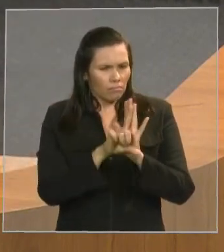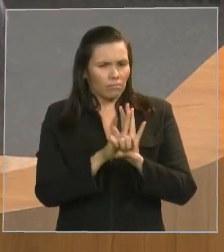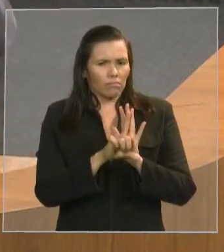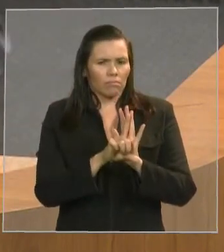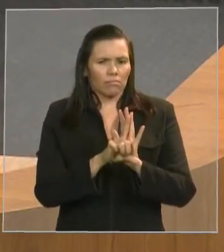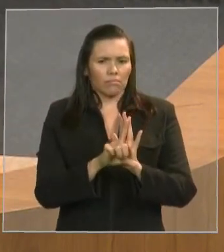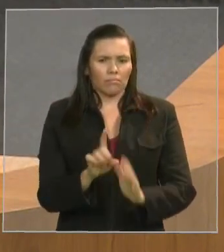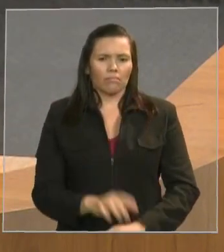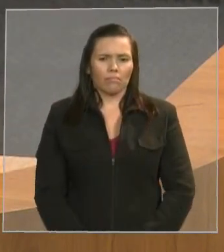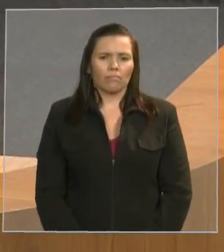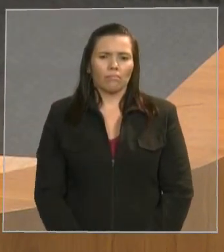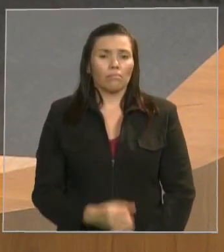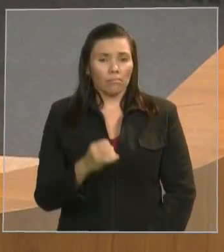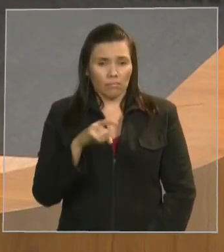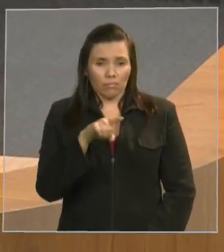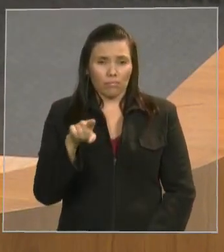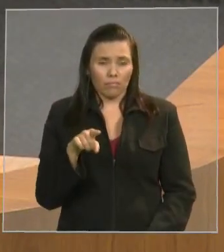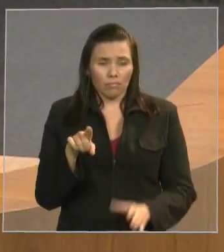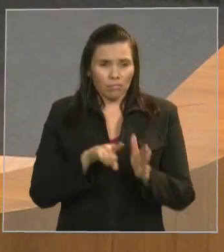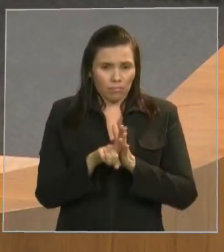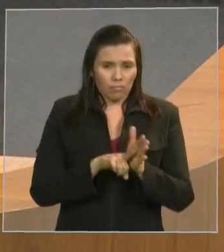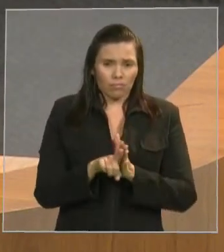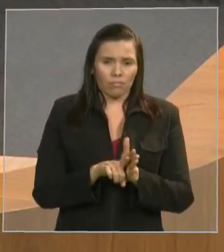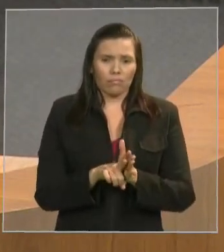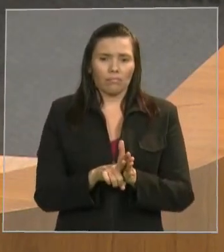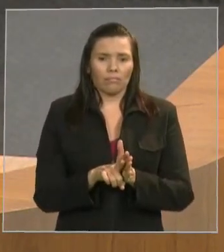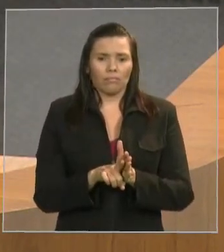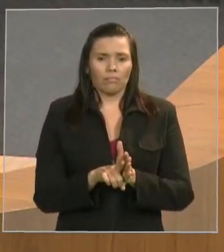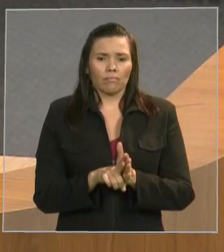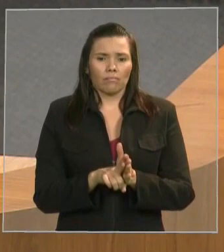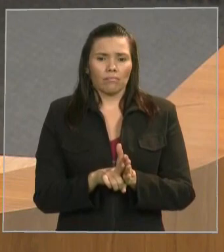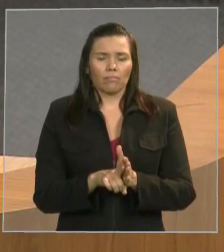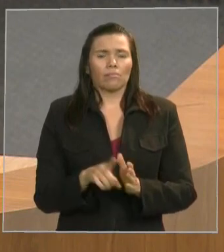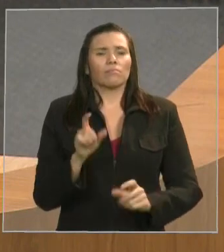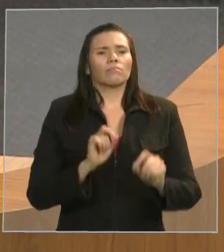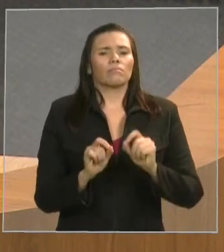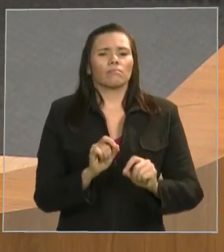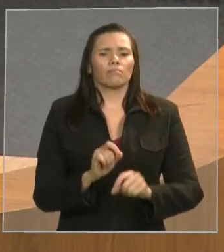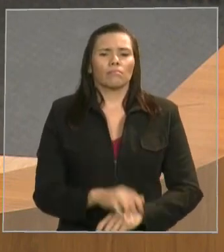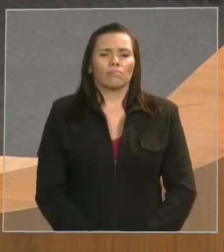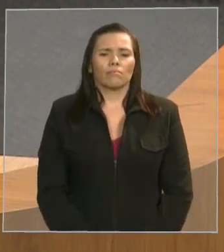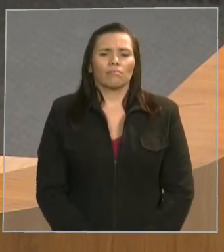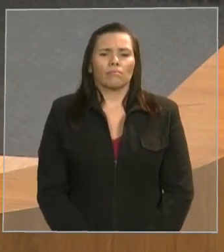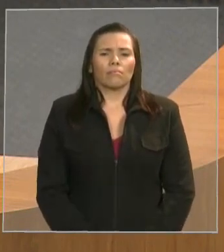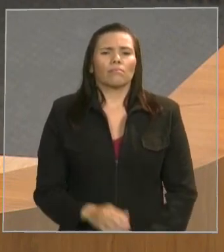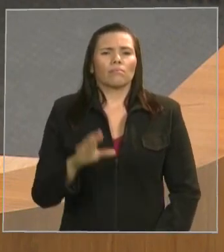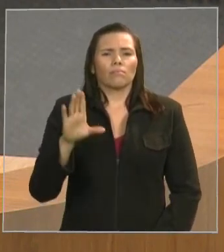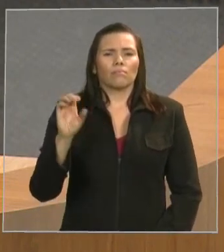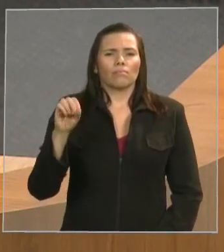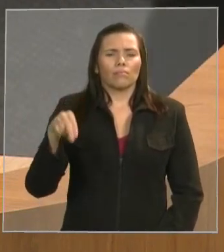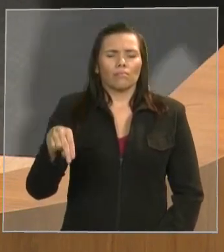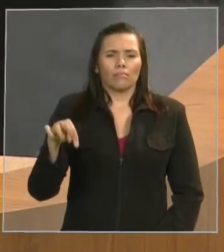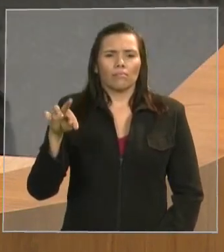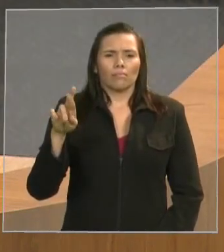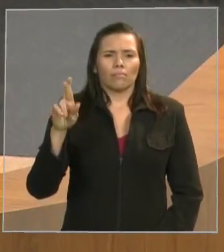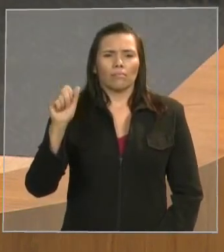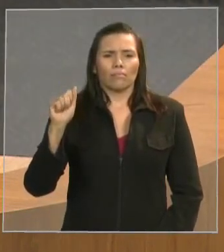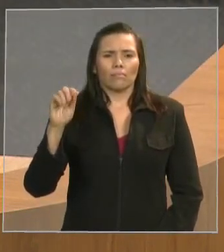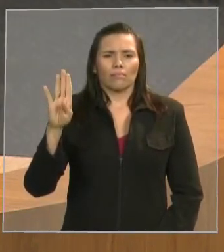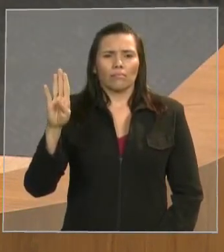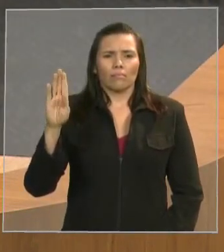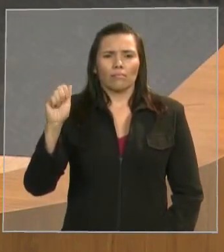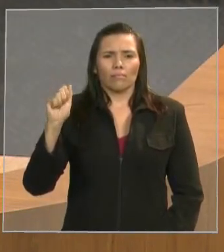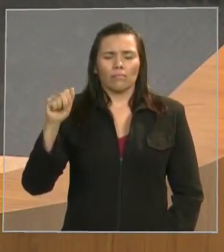julgado na história que diga que contrabando descaminha a competência da polícia e da justiça